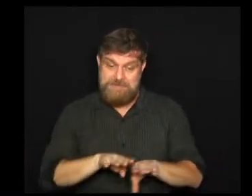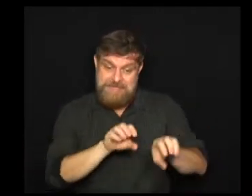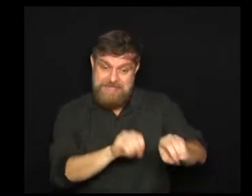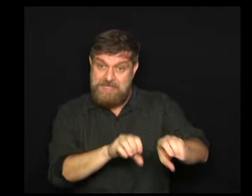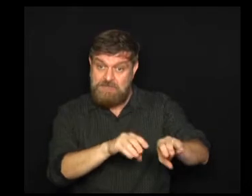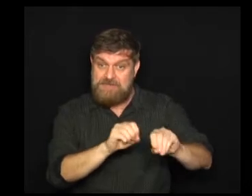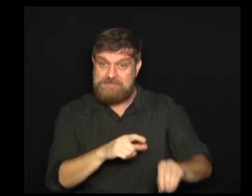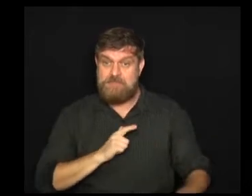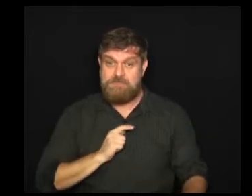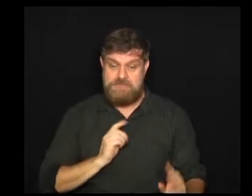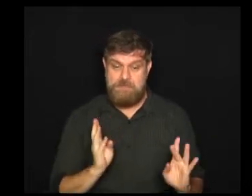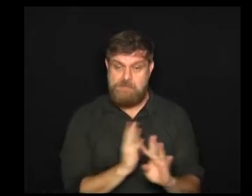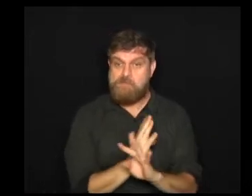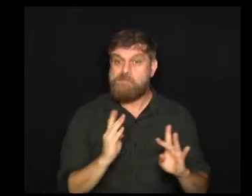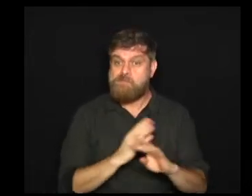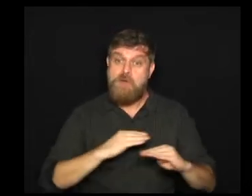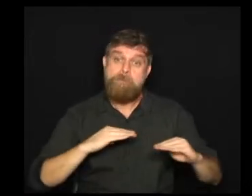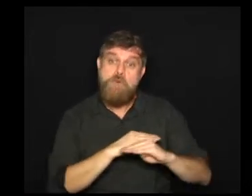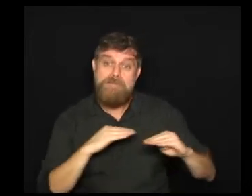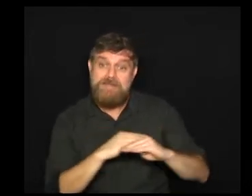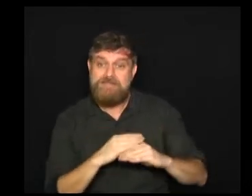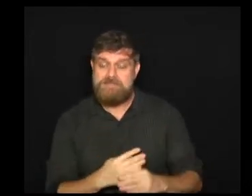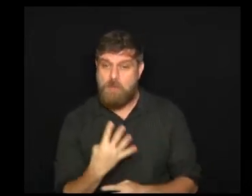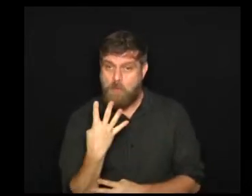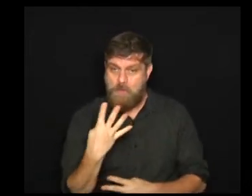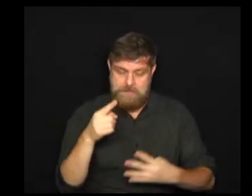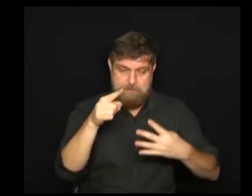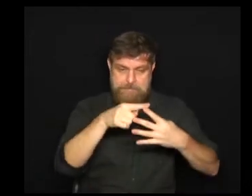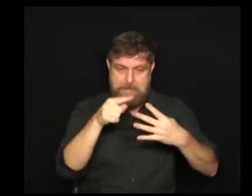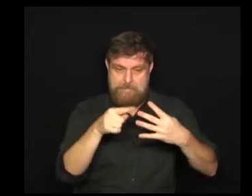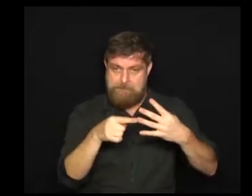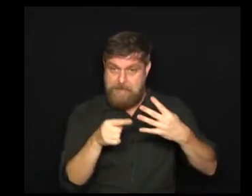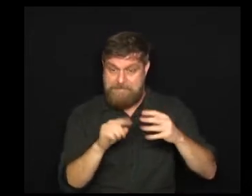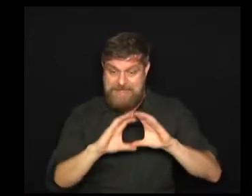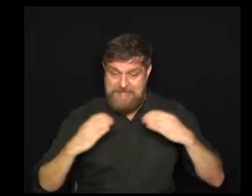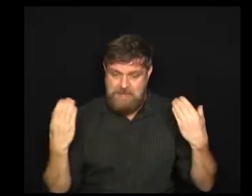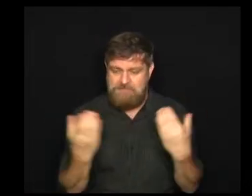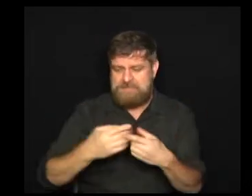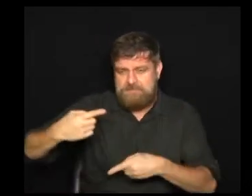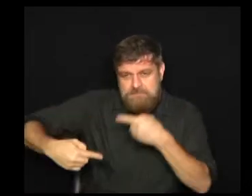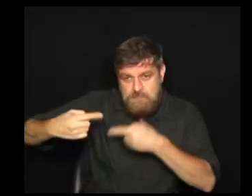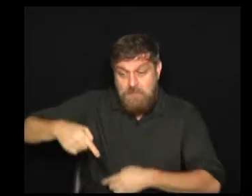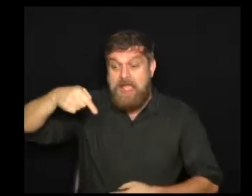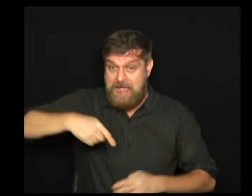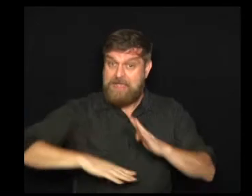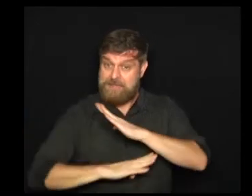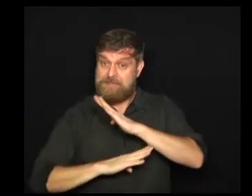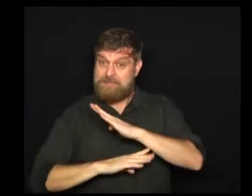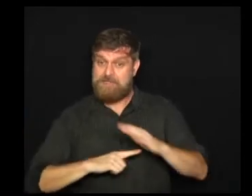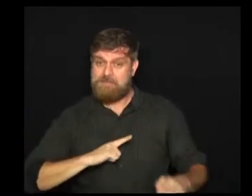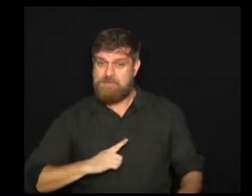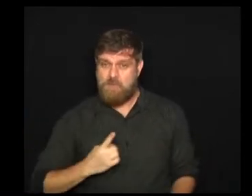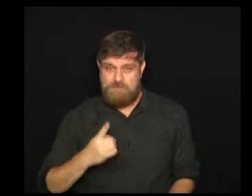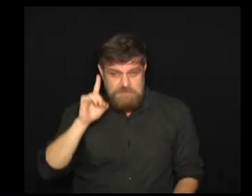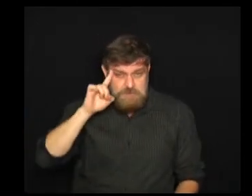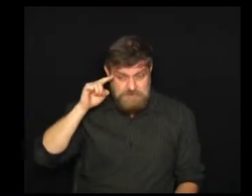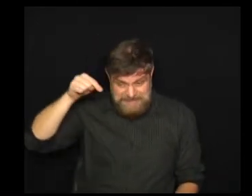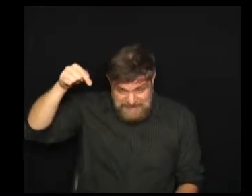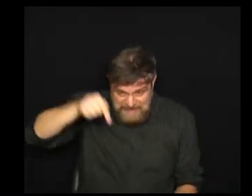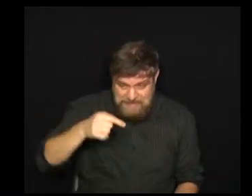Então, dentro desses 4 eixos que foram discutidos na conferência, que inclusive foi aqui na Câmara, né? Um dos dias foi